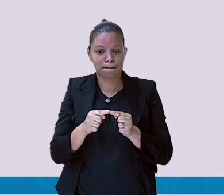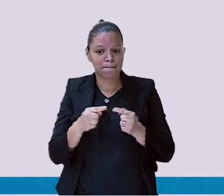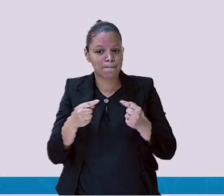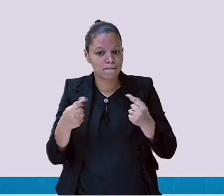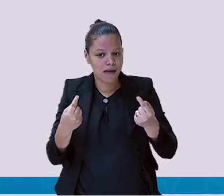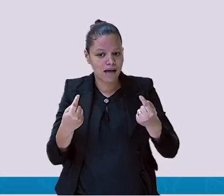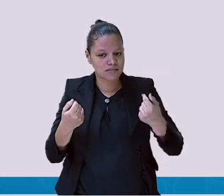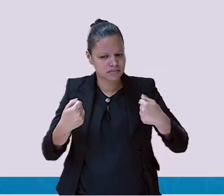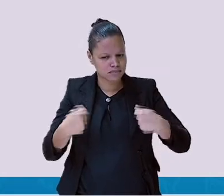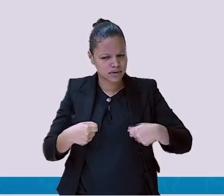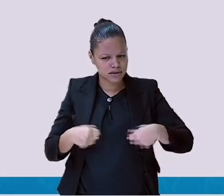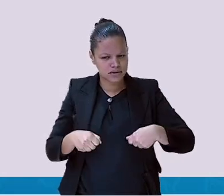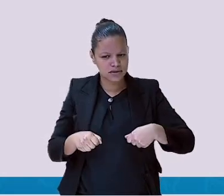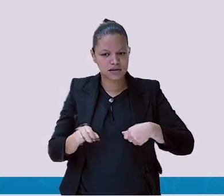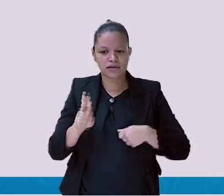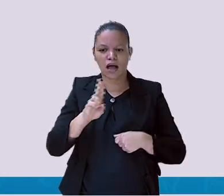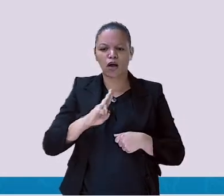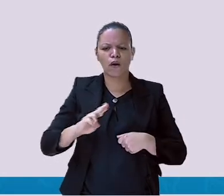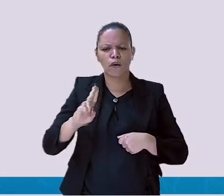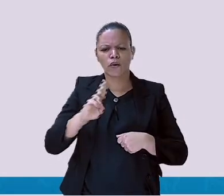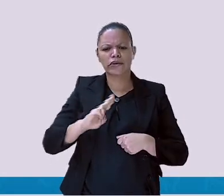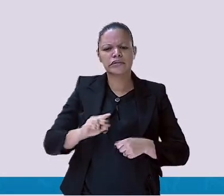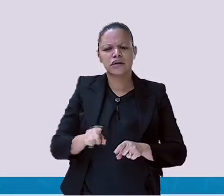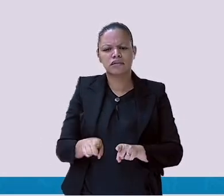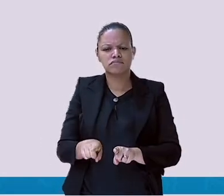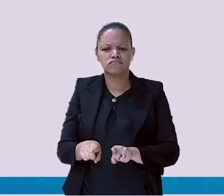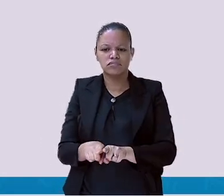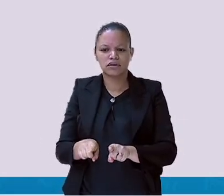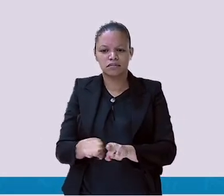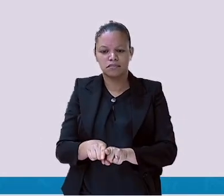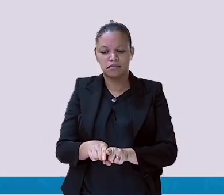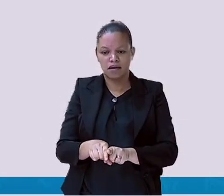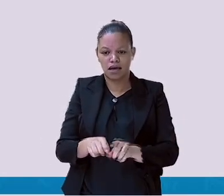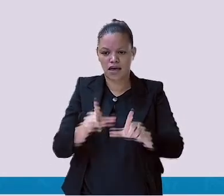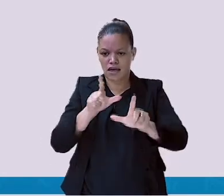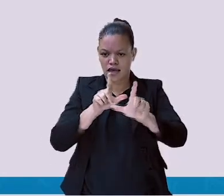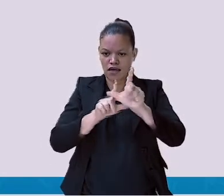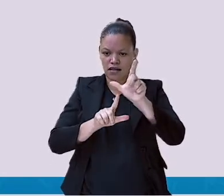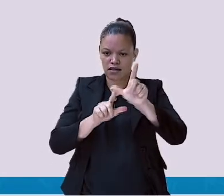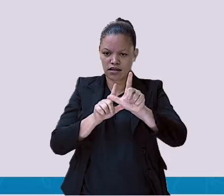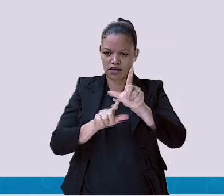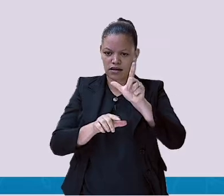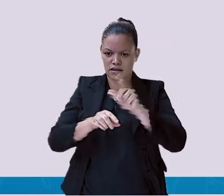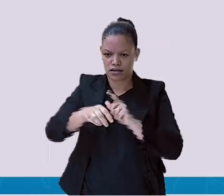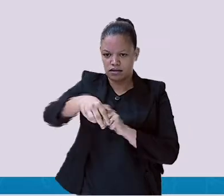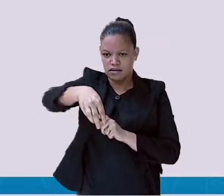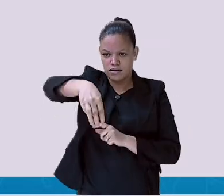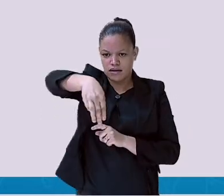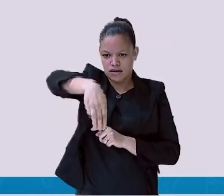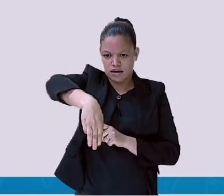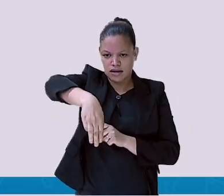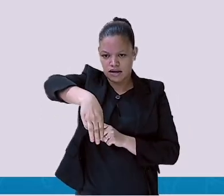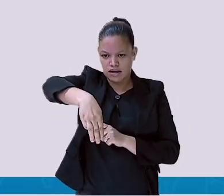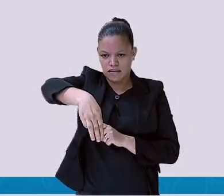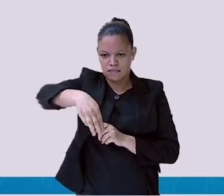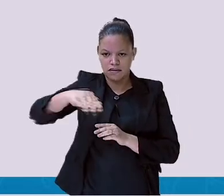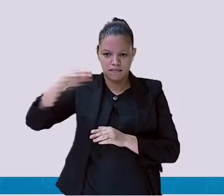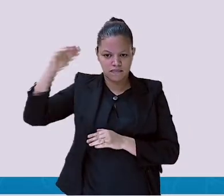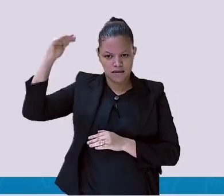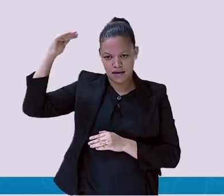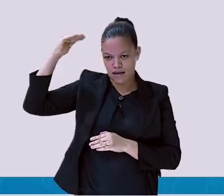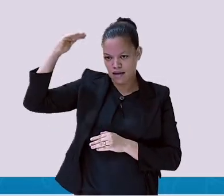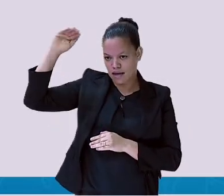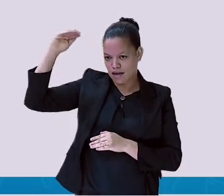o M assim ou o M dessa forma que estava escrito